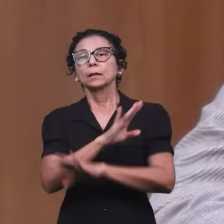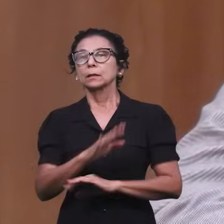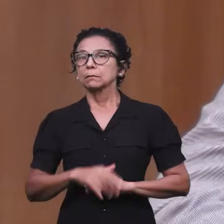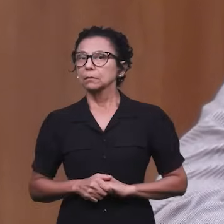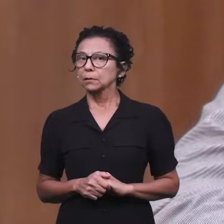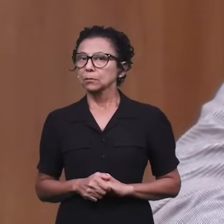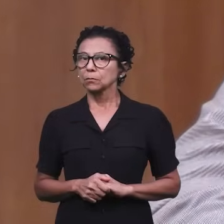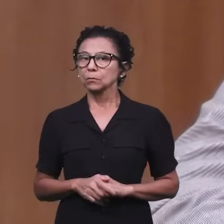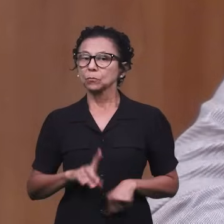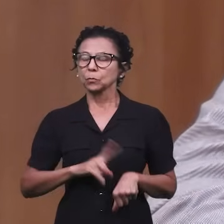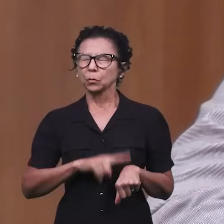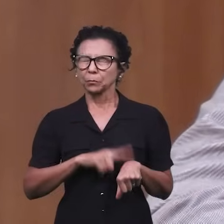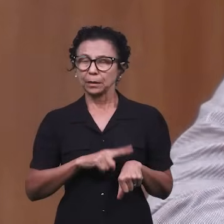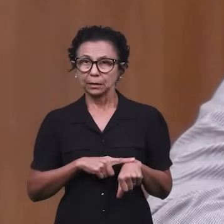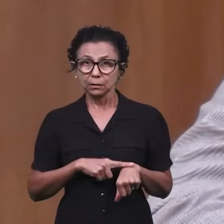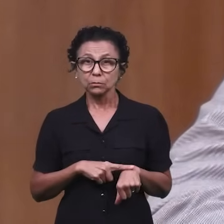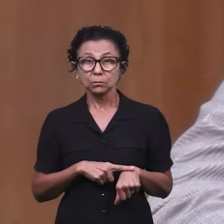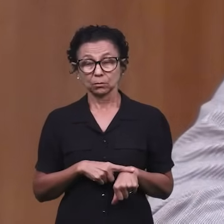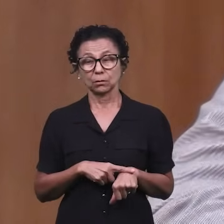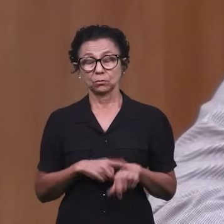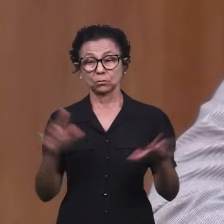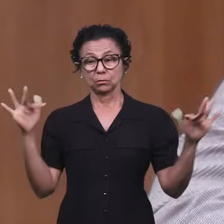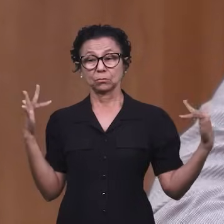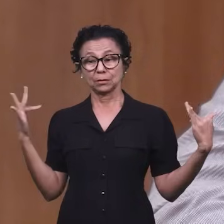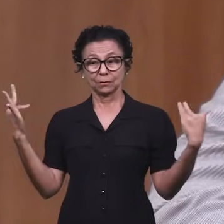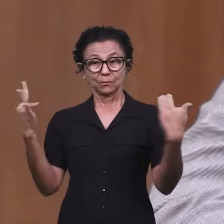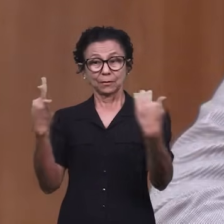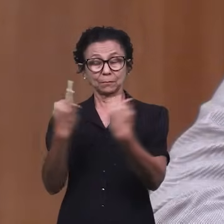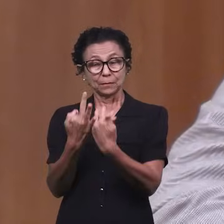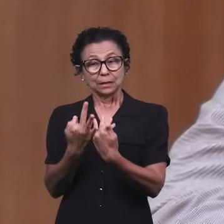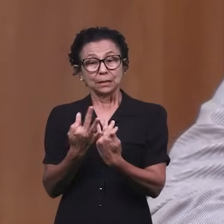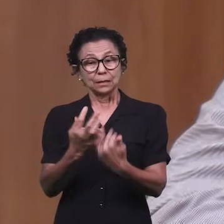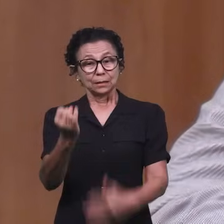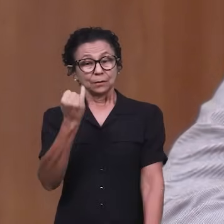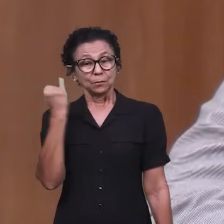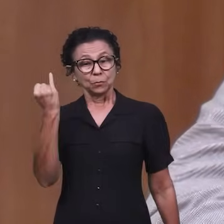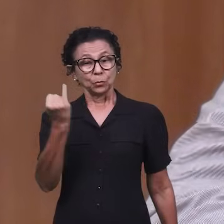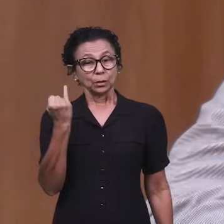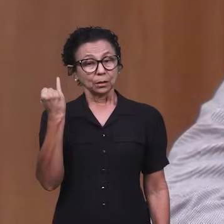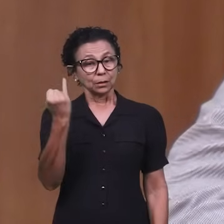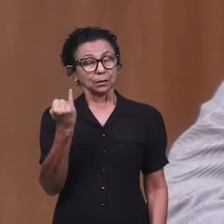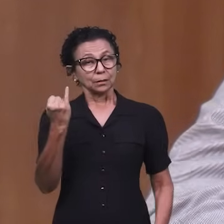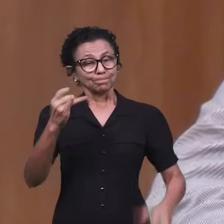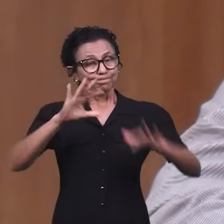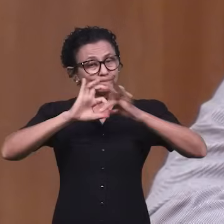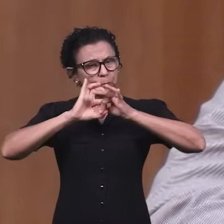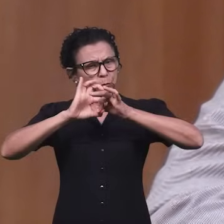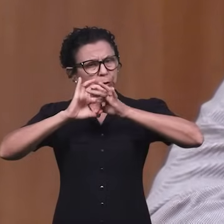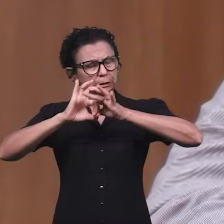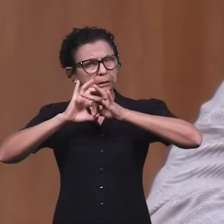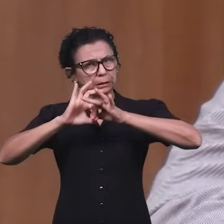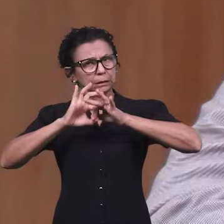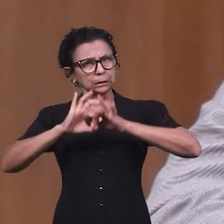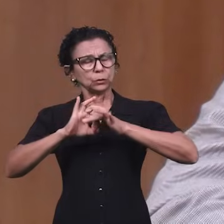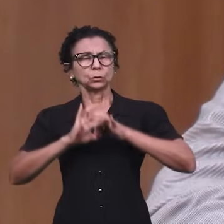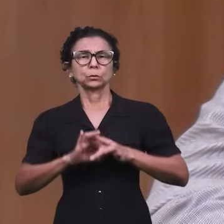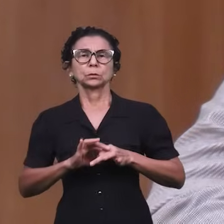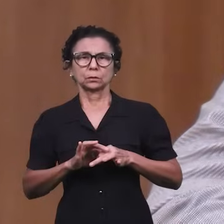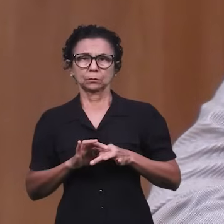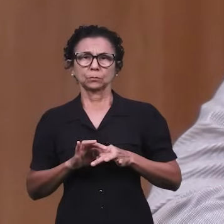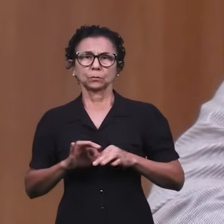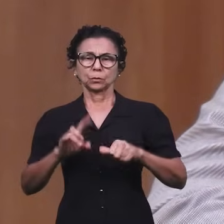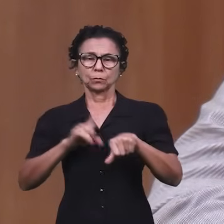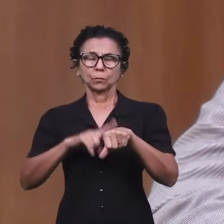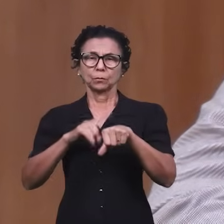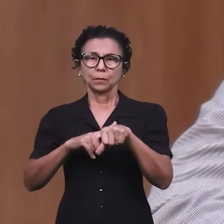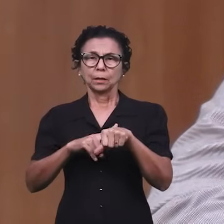nossa família para o momento que nós vivemos e da importância de estarmos apegados à mensagem e do tempo do breve que nós